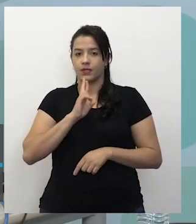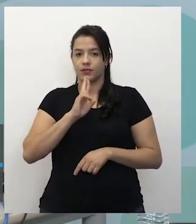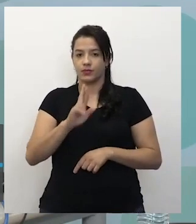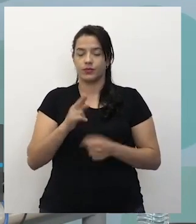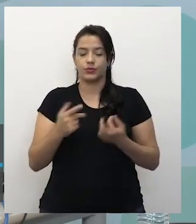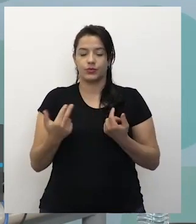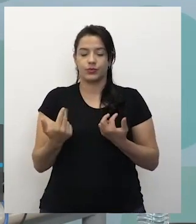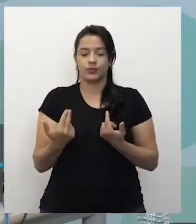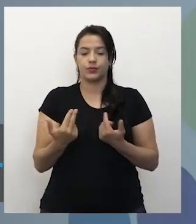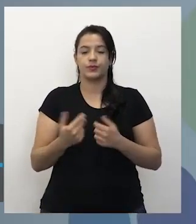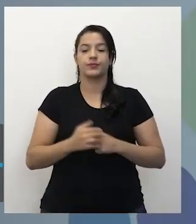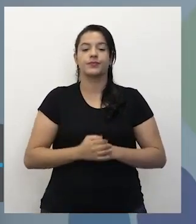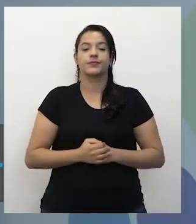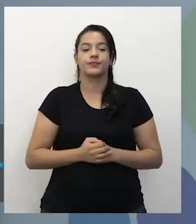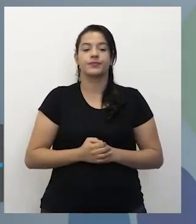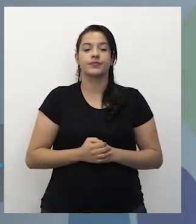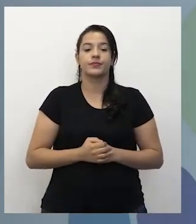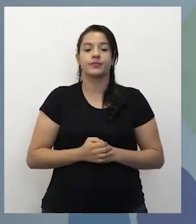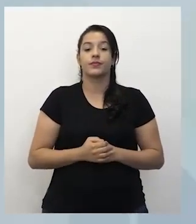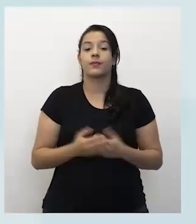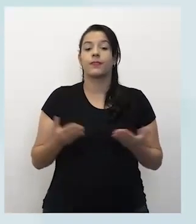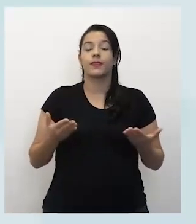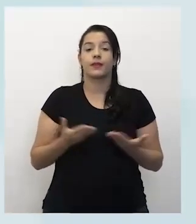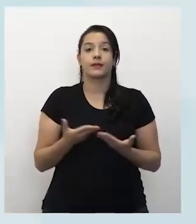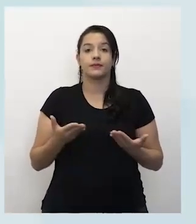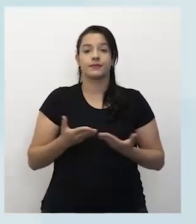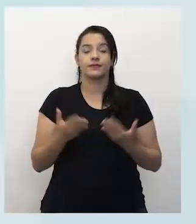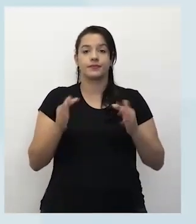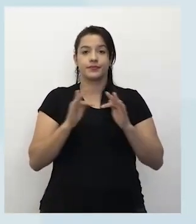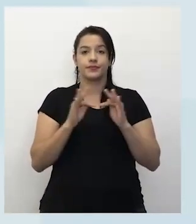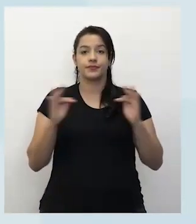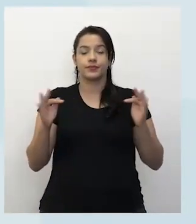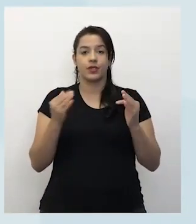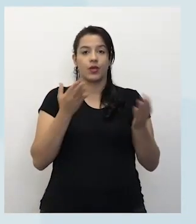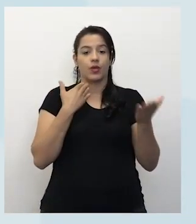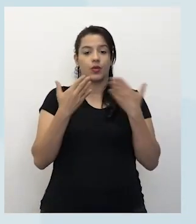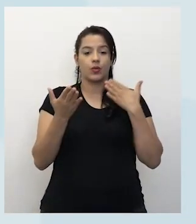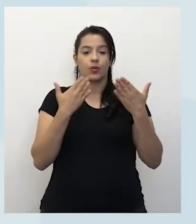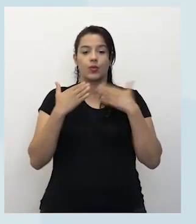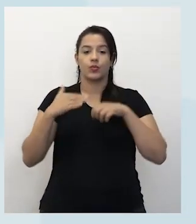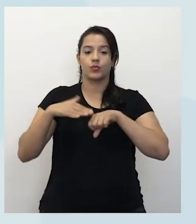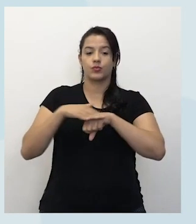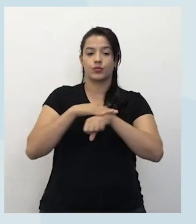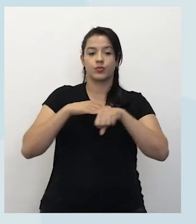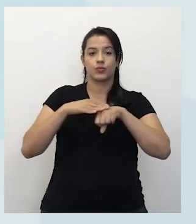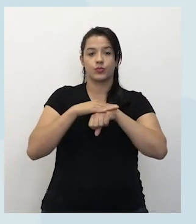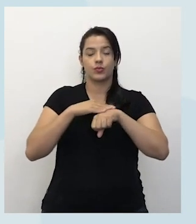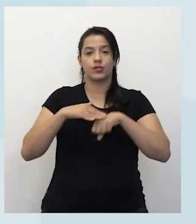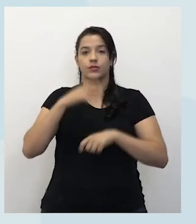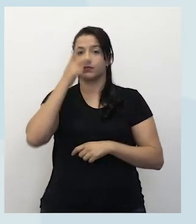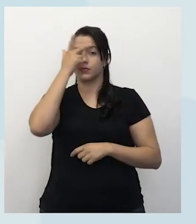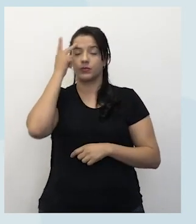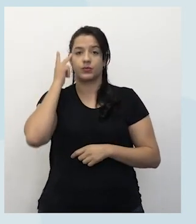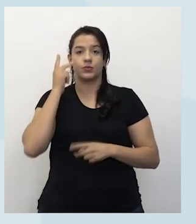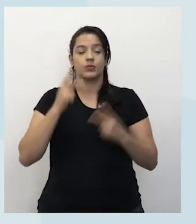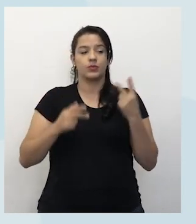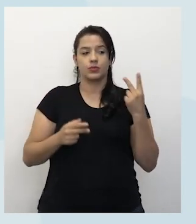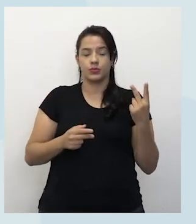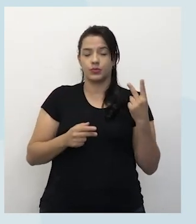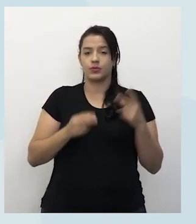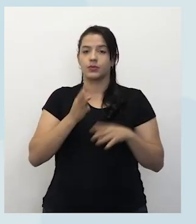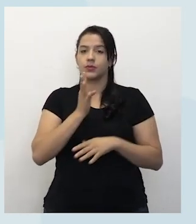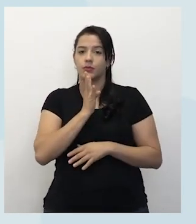C-B-E-A-F-D. A gente vai mostrar agora para vocês, então, isso aqui é uma conversation, então, é um diálogo entre duas pessoas que estão acabando de se conhecer aí,